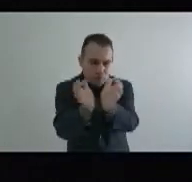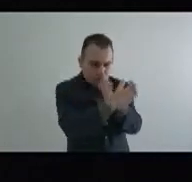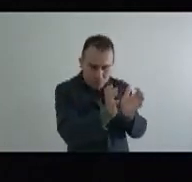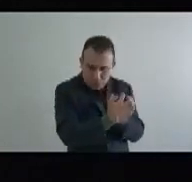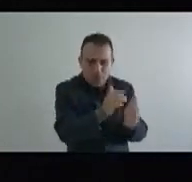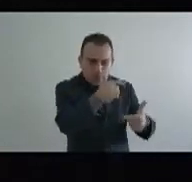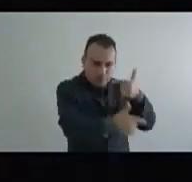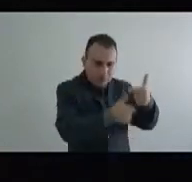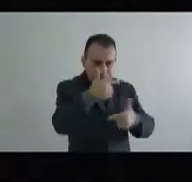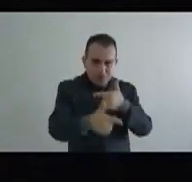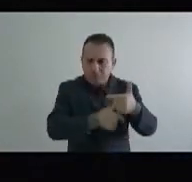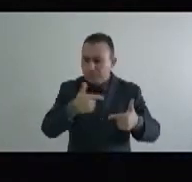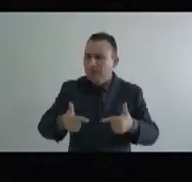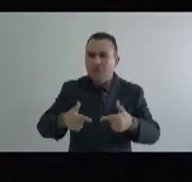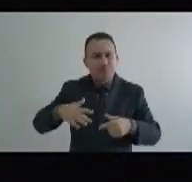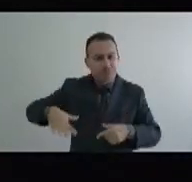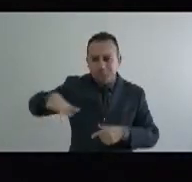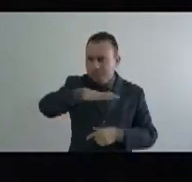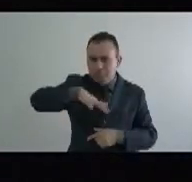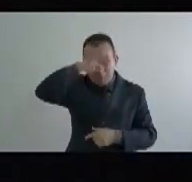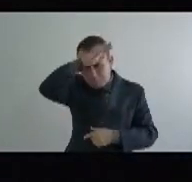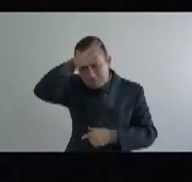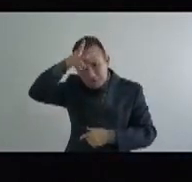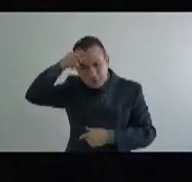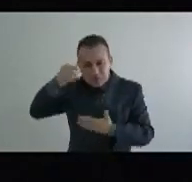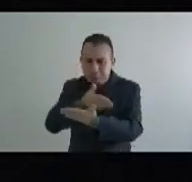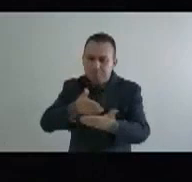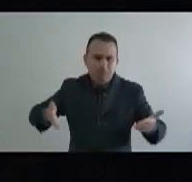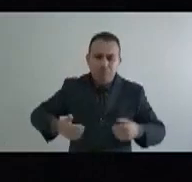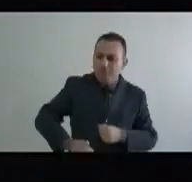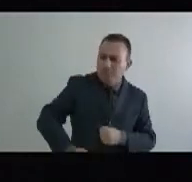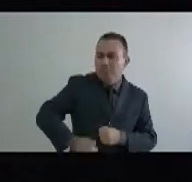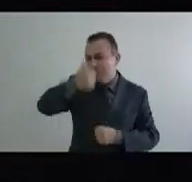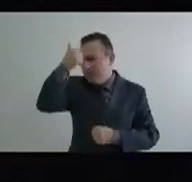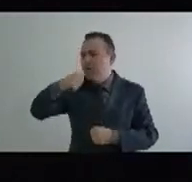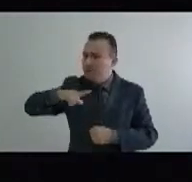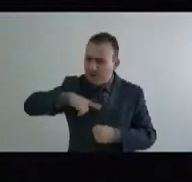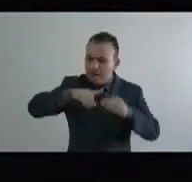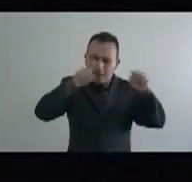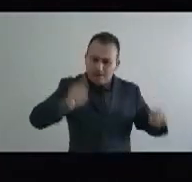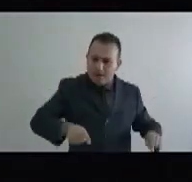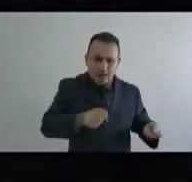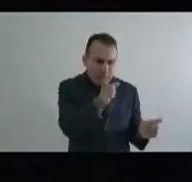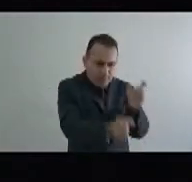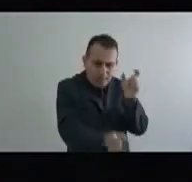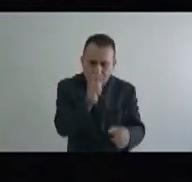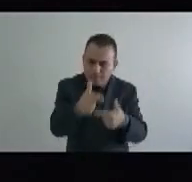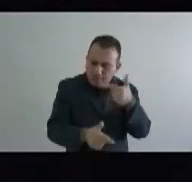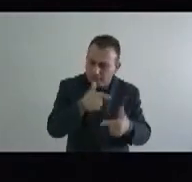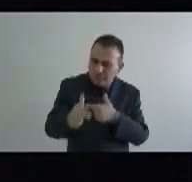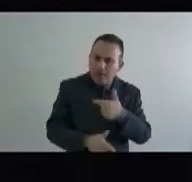melhores de Mato Grosso. Se o Estado de Mato Grosso tem excelentes servidores públicos no Executivo,